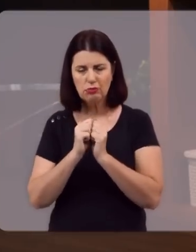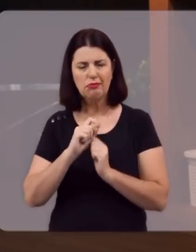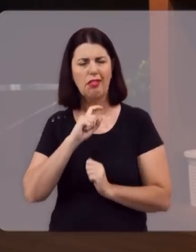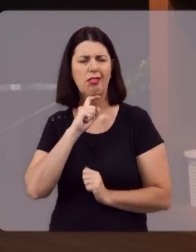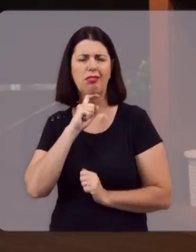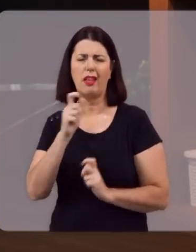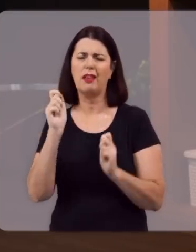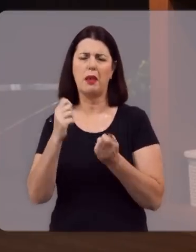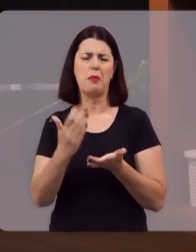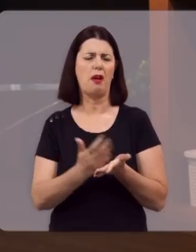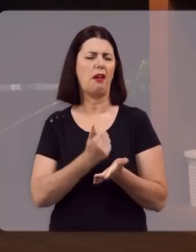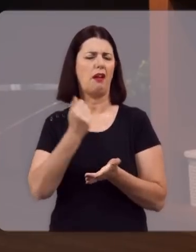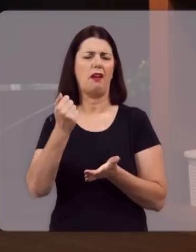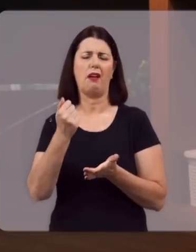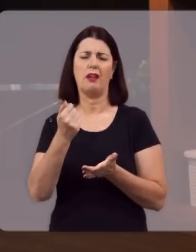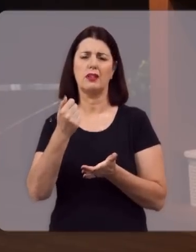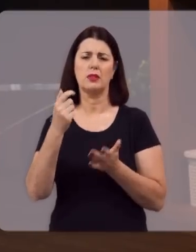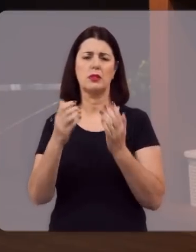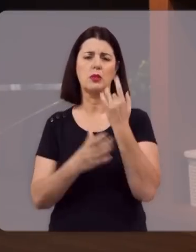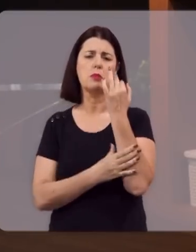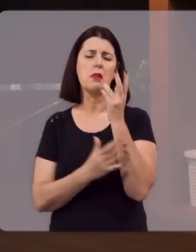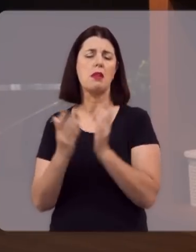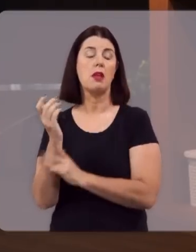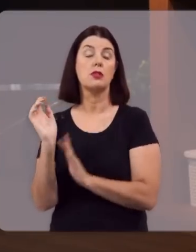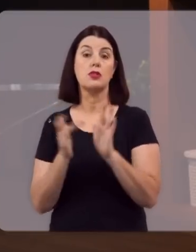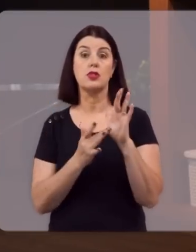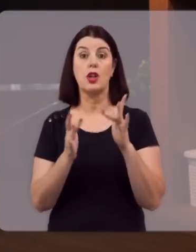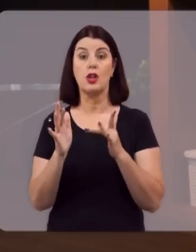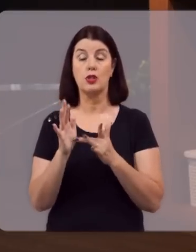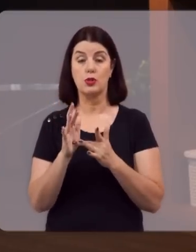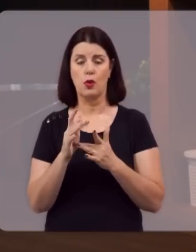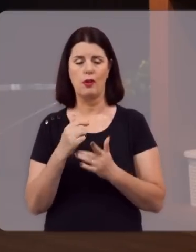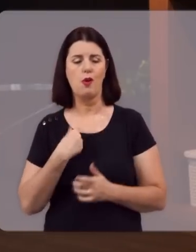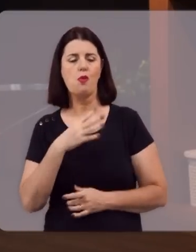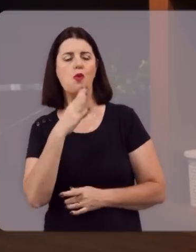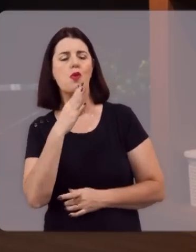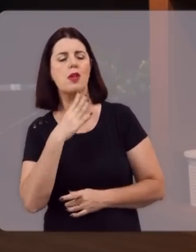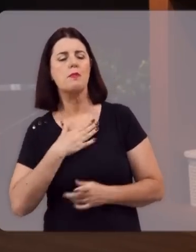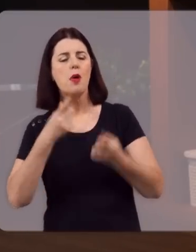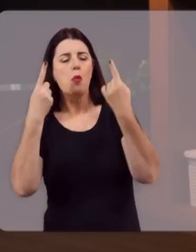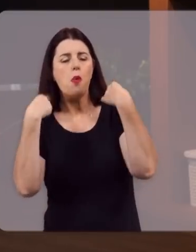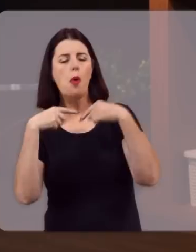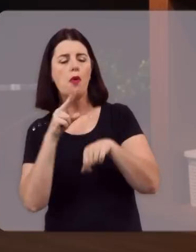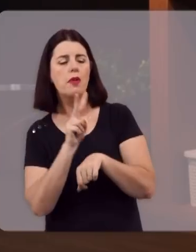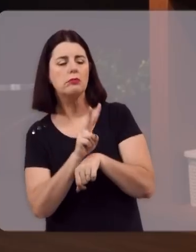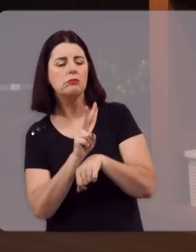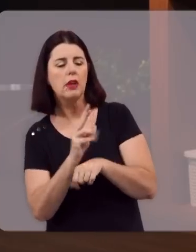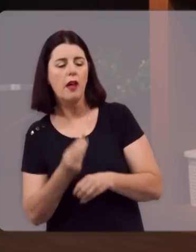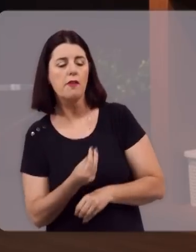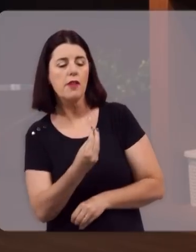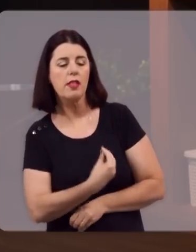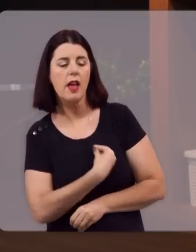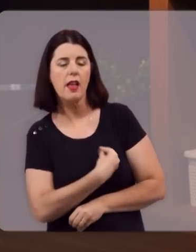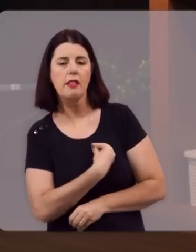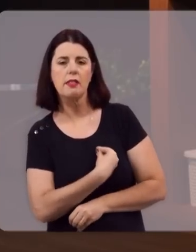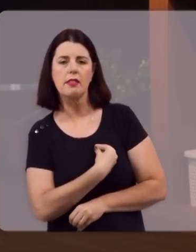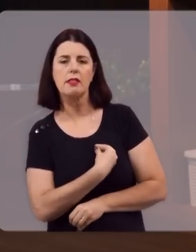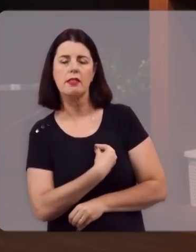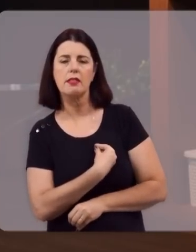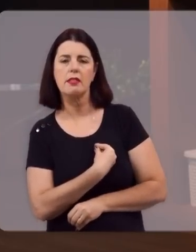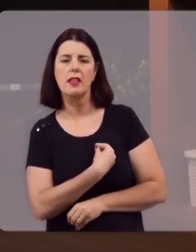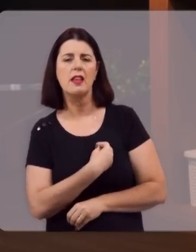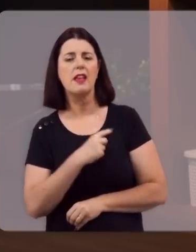nada nem ninguém pode arrancar você dos braços de Jesus. Jesus Cristo disse: eu conheço as minhas ovelhas, eu dou a elas a vida eterna